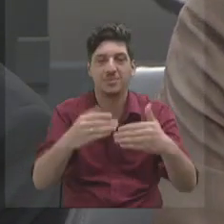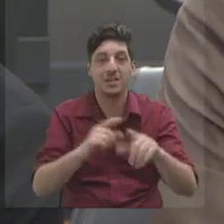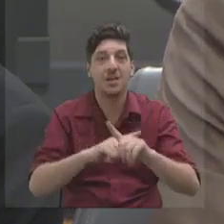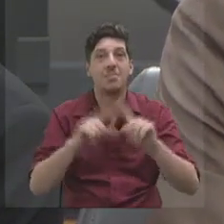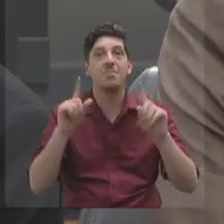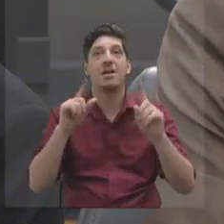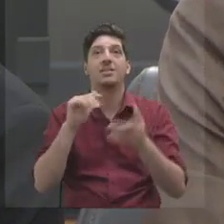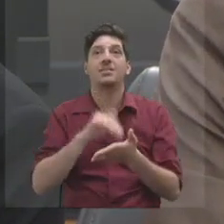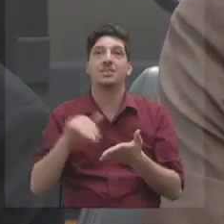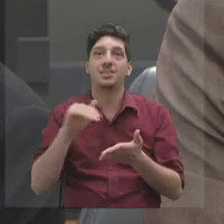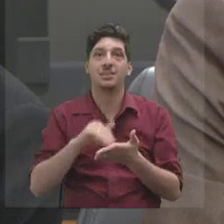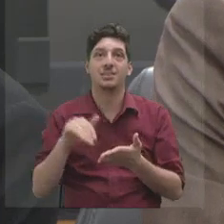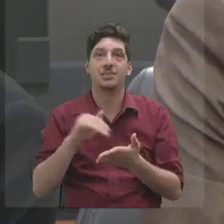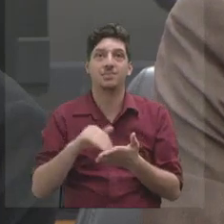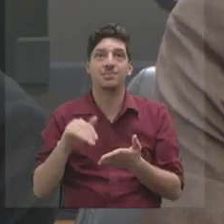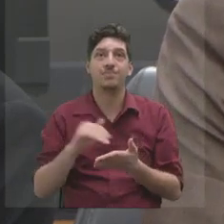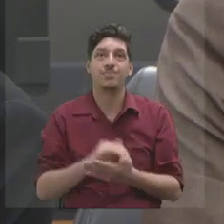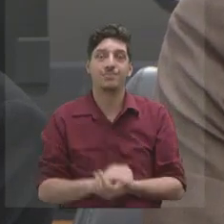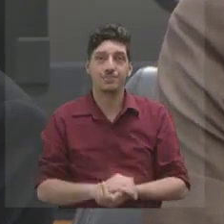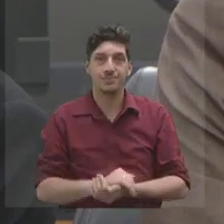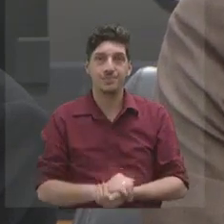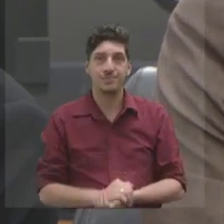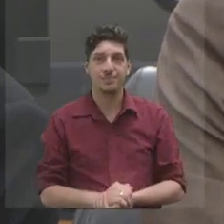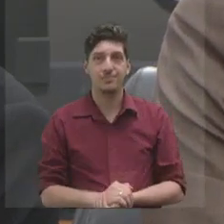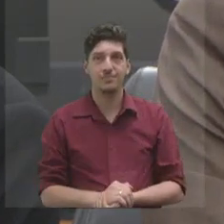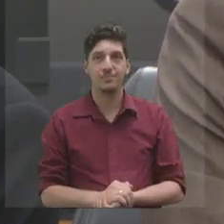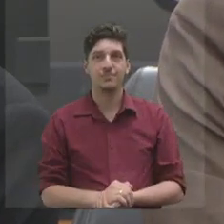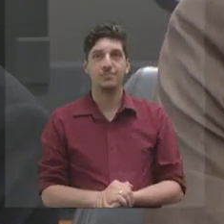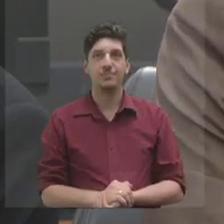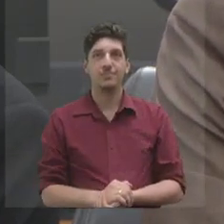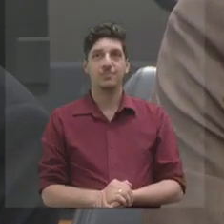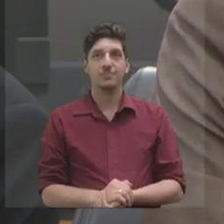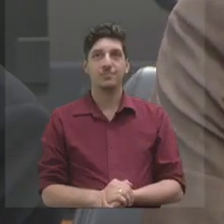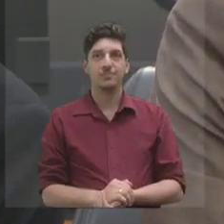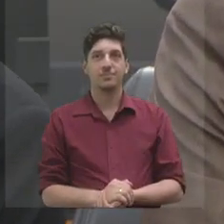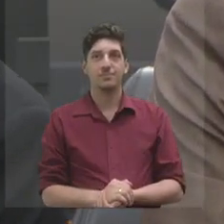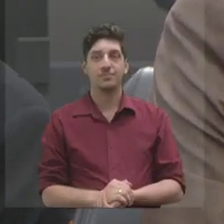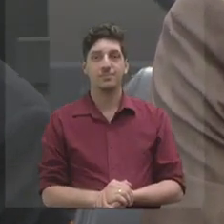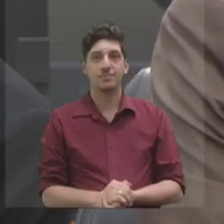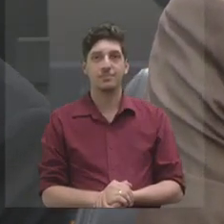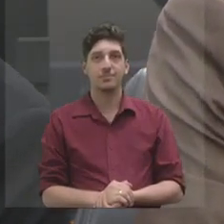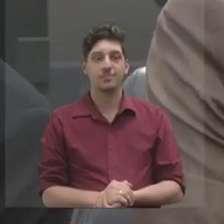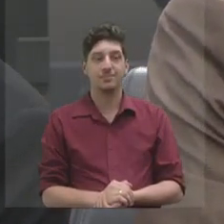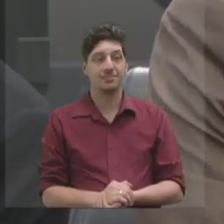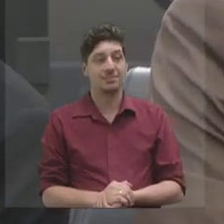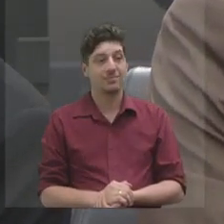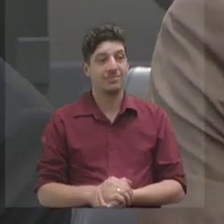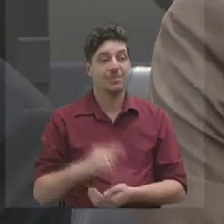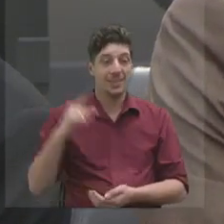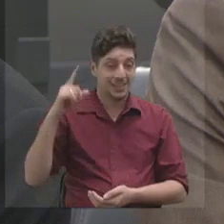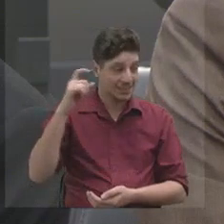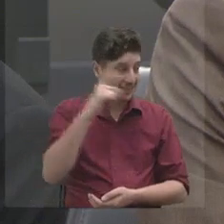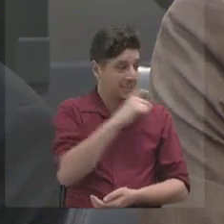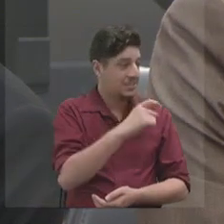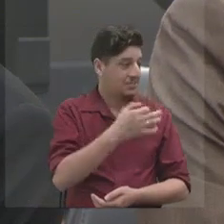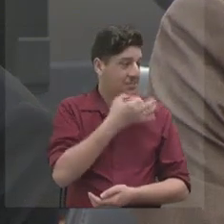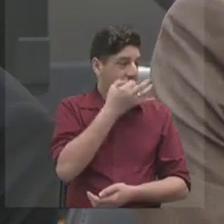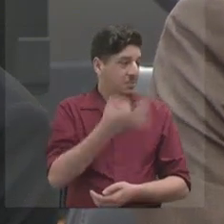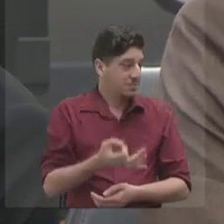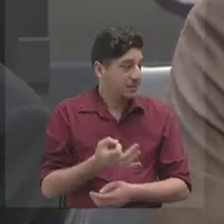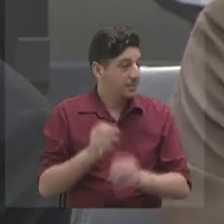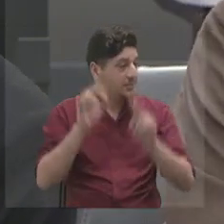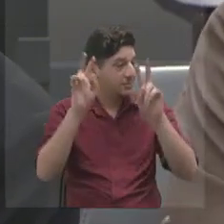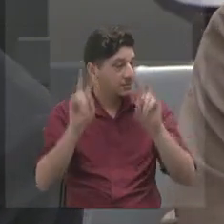secretário eu né É muito difícil a gente fazer aqui juízo de valores das pessoas